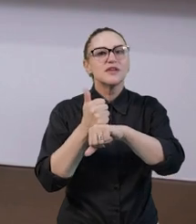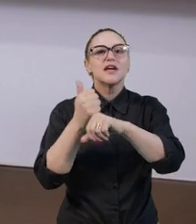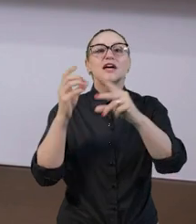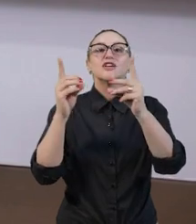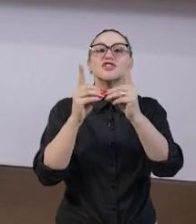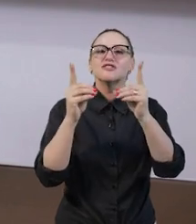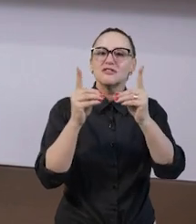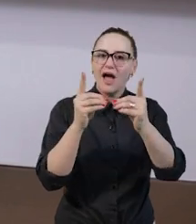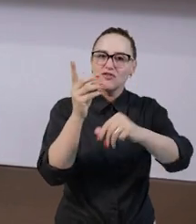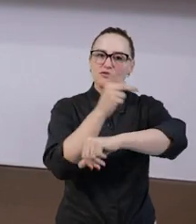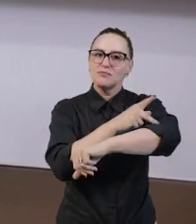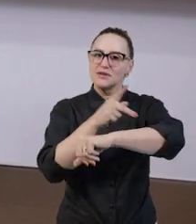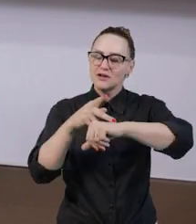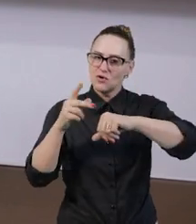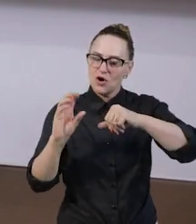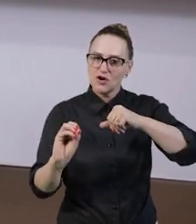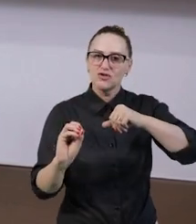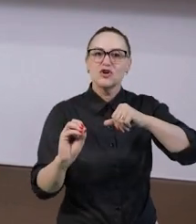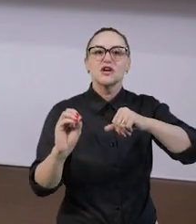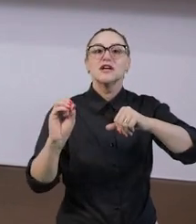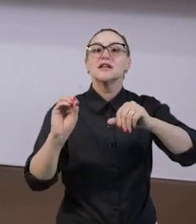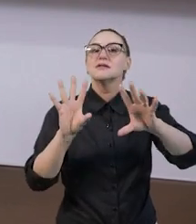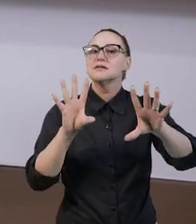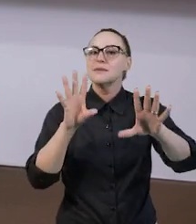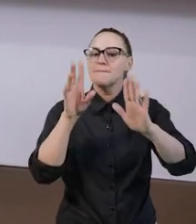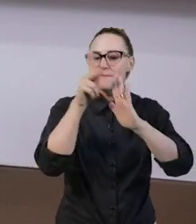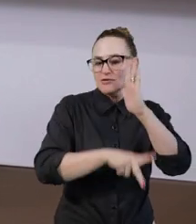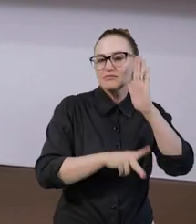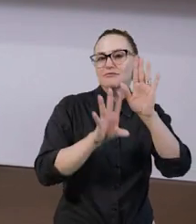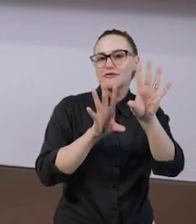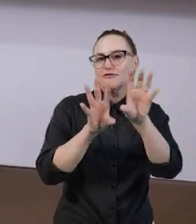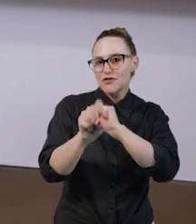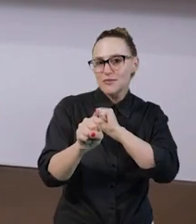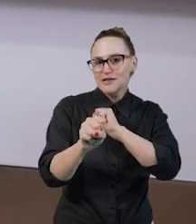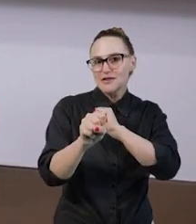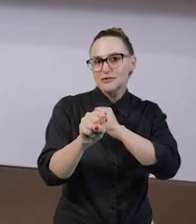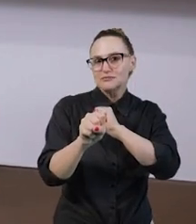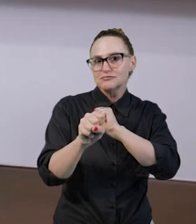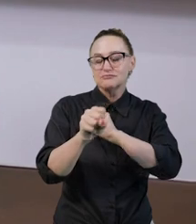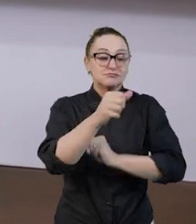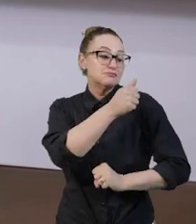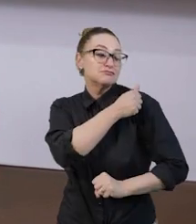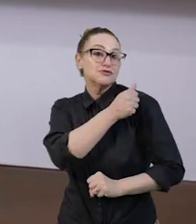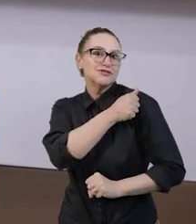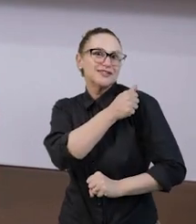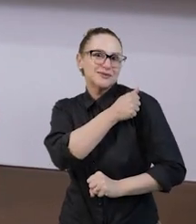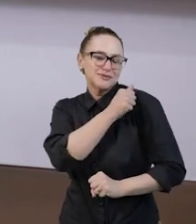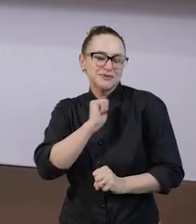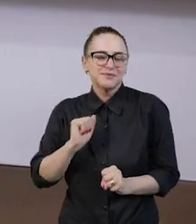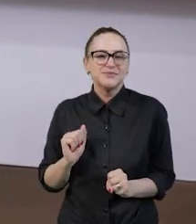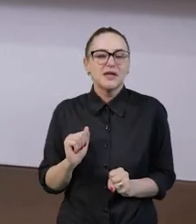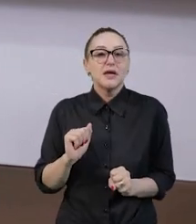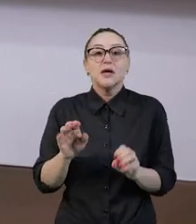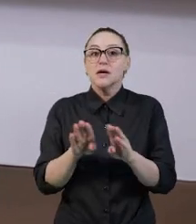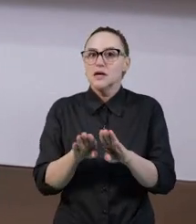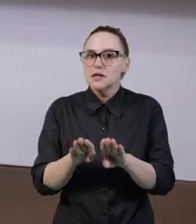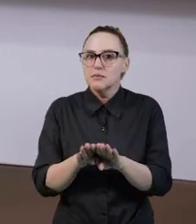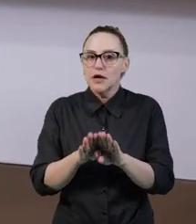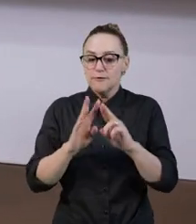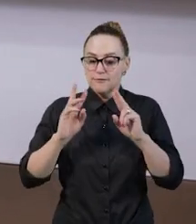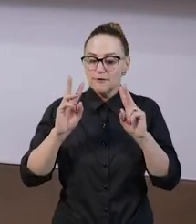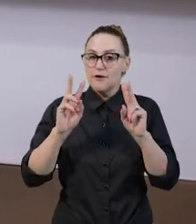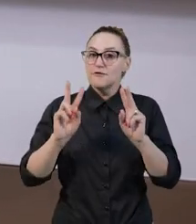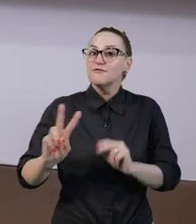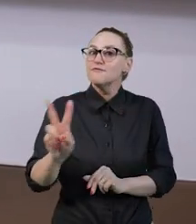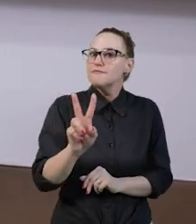e no processo de formação Educacional dos nossos alunos não deixando de valorizar também a formação humana